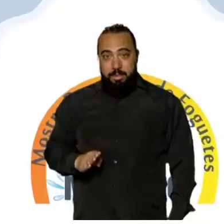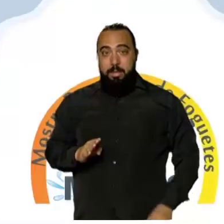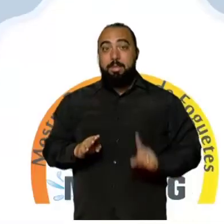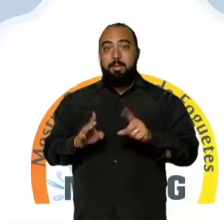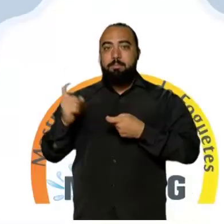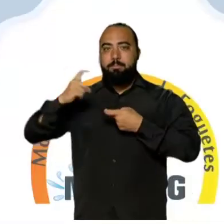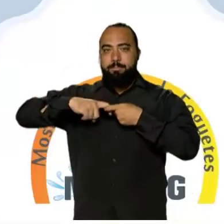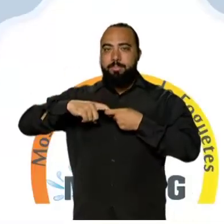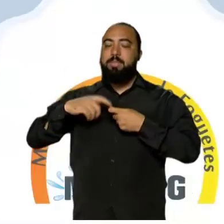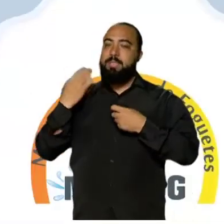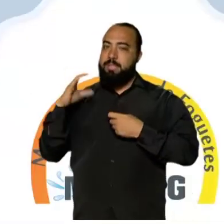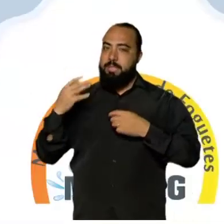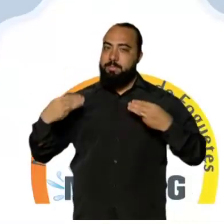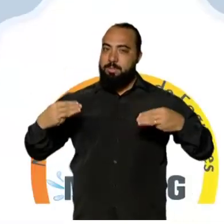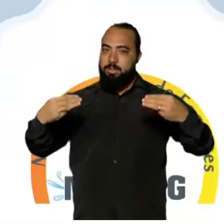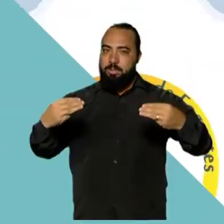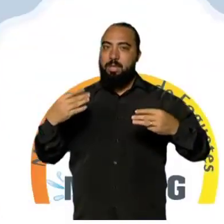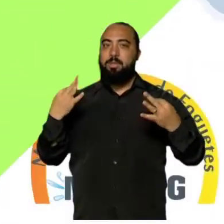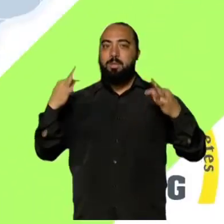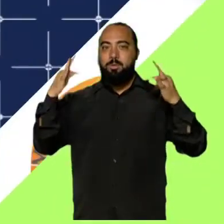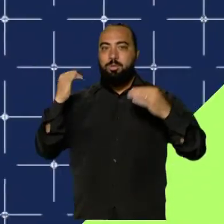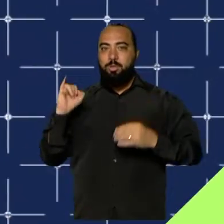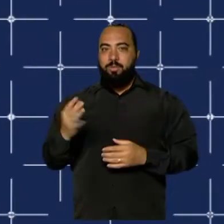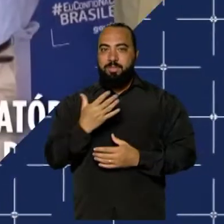Ciência, Tecnologia e Inovações.